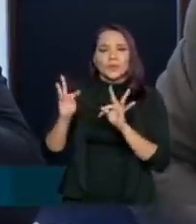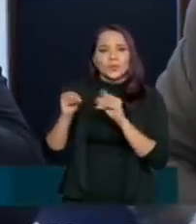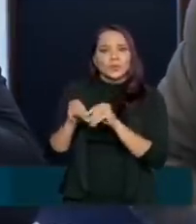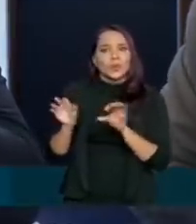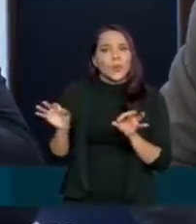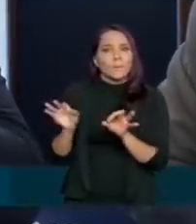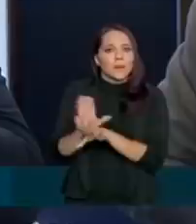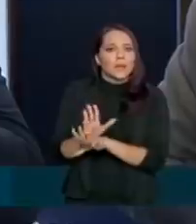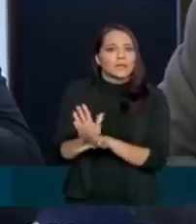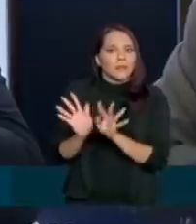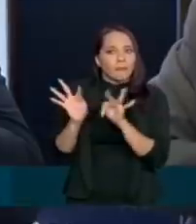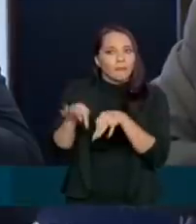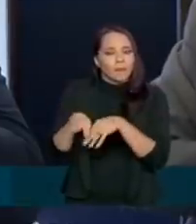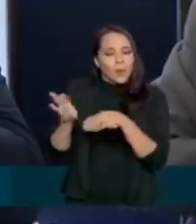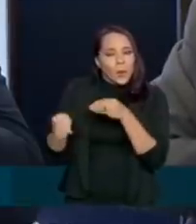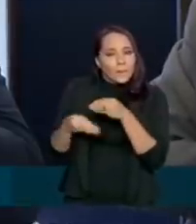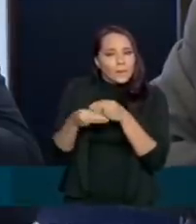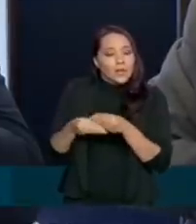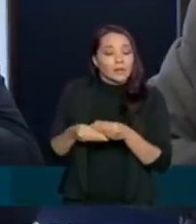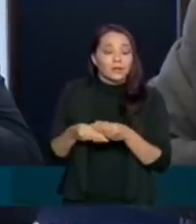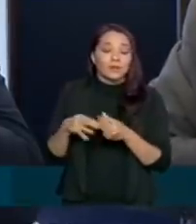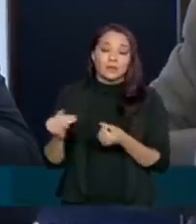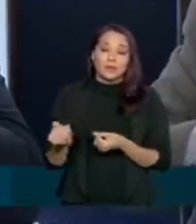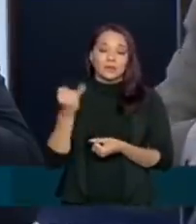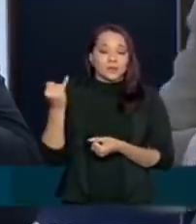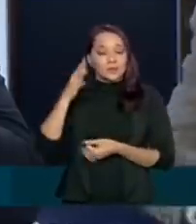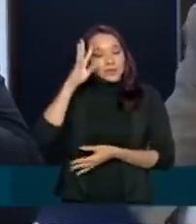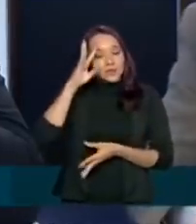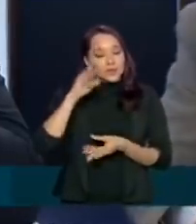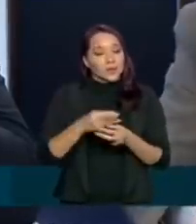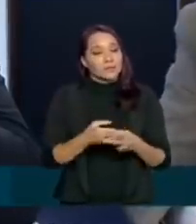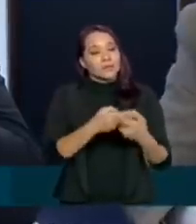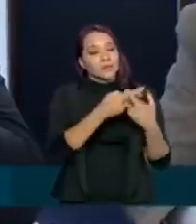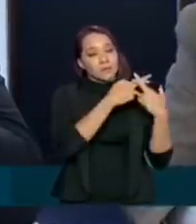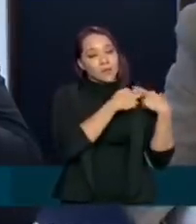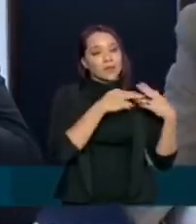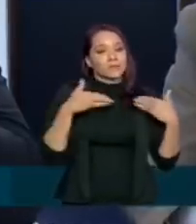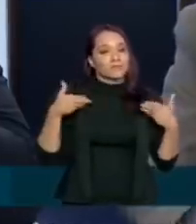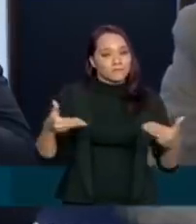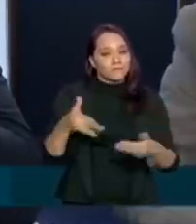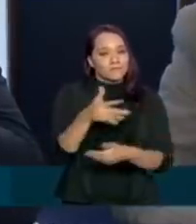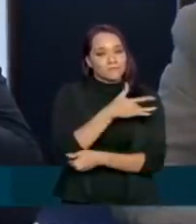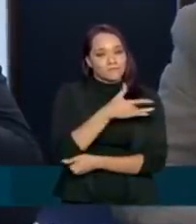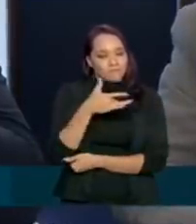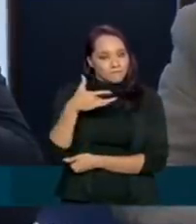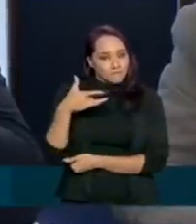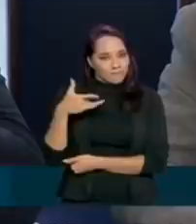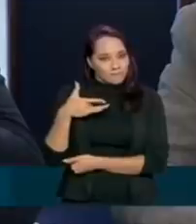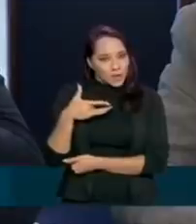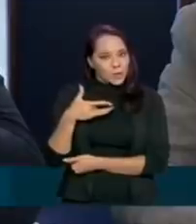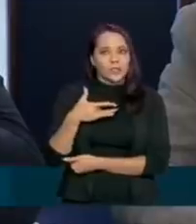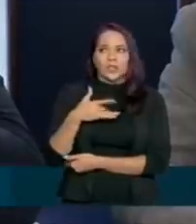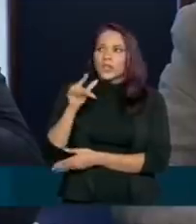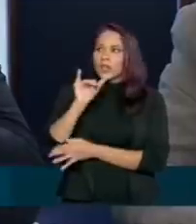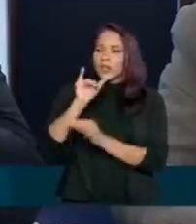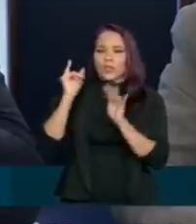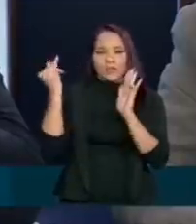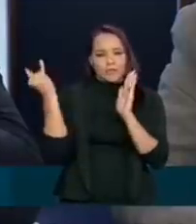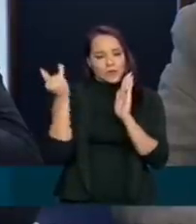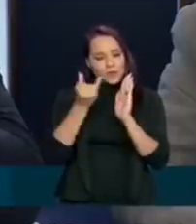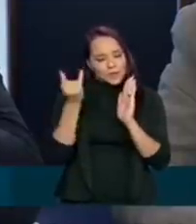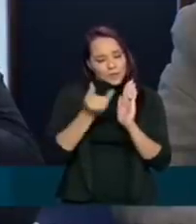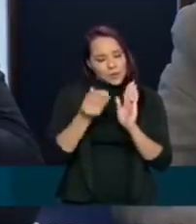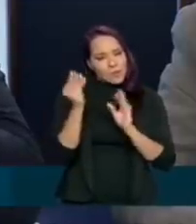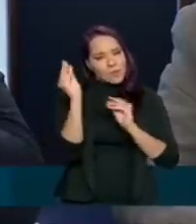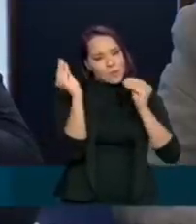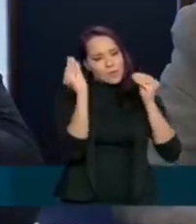muito importante compreender a responsabilidade do Ministério da Saúde em colocar dados que você observa o